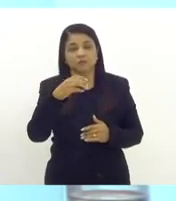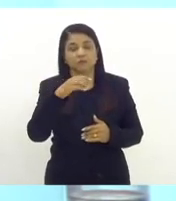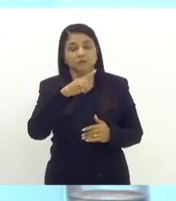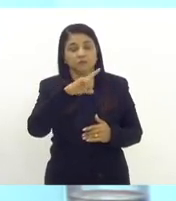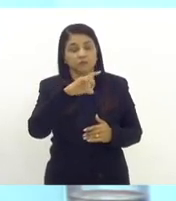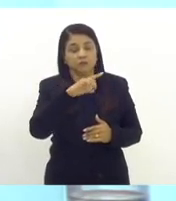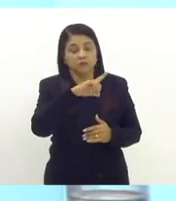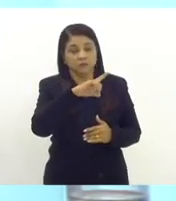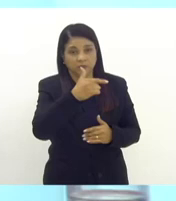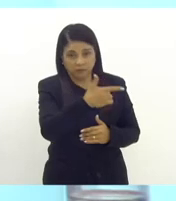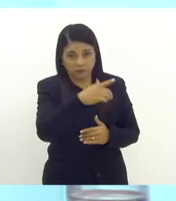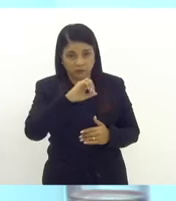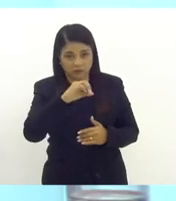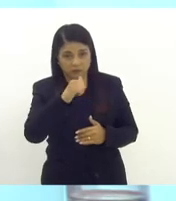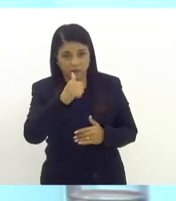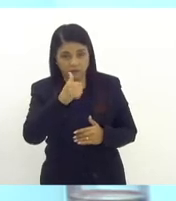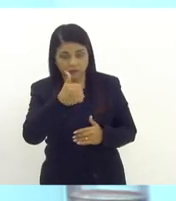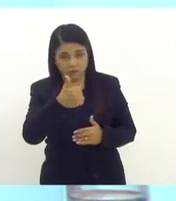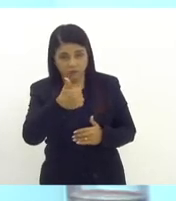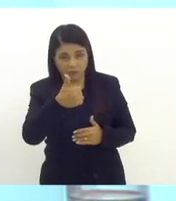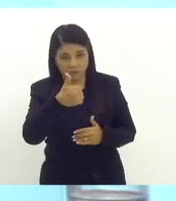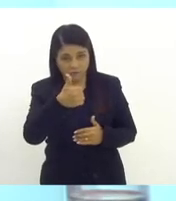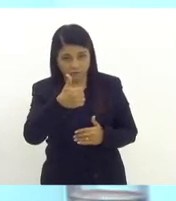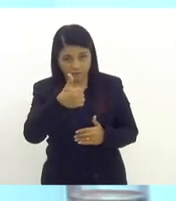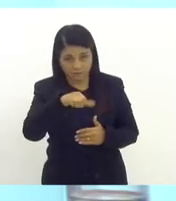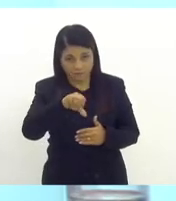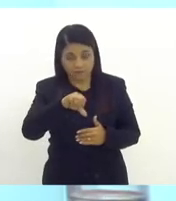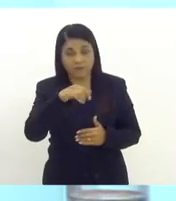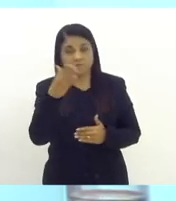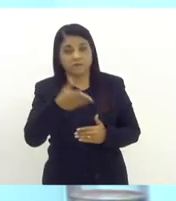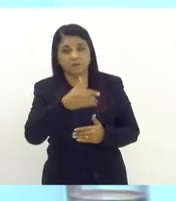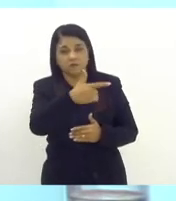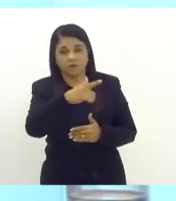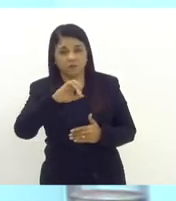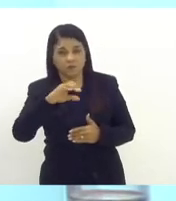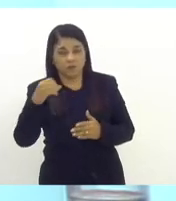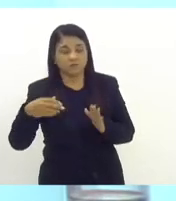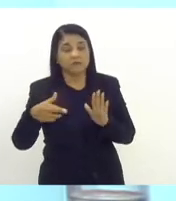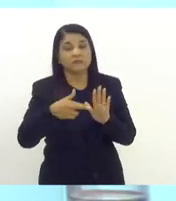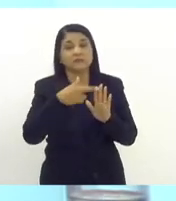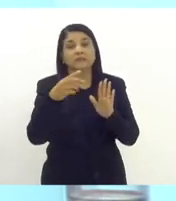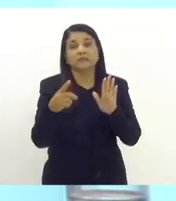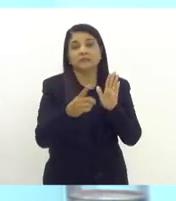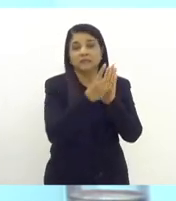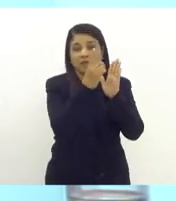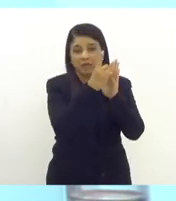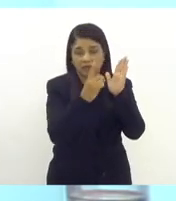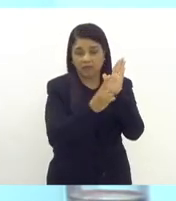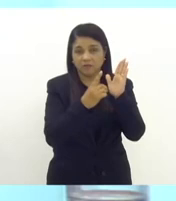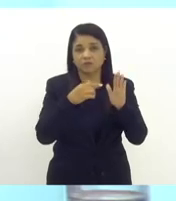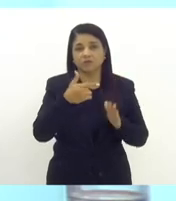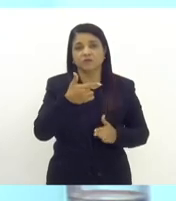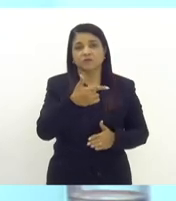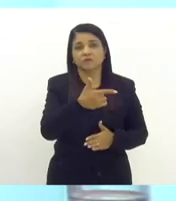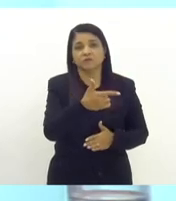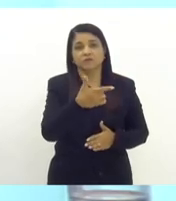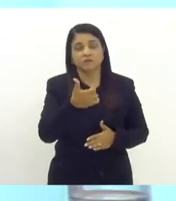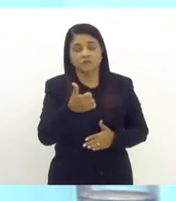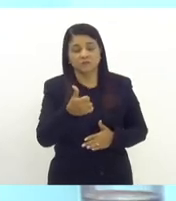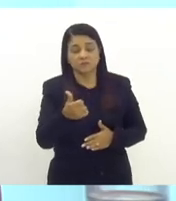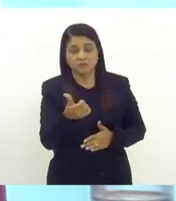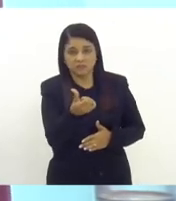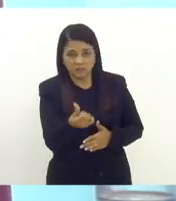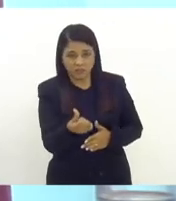que é regulamentada pelo decreto lei 8.726 de 27 de abril de